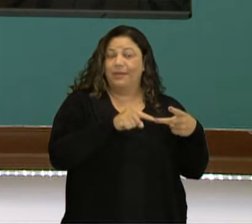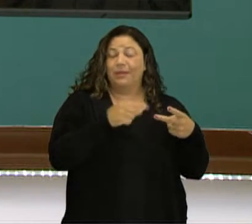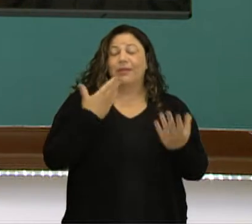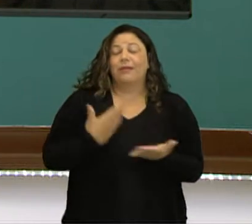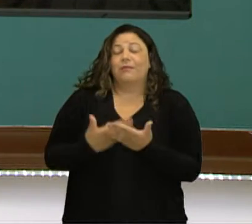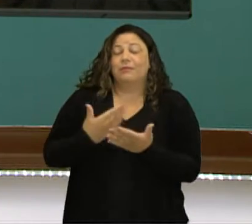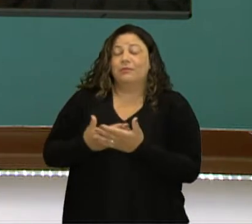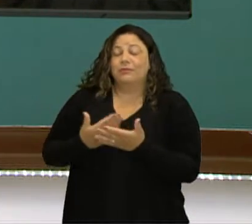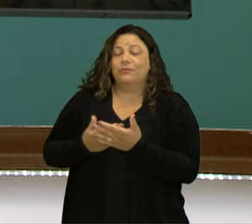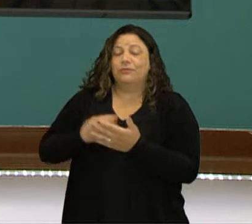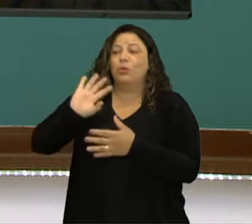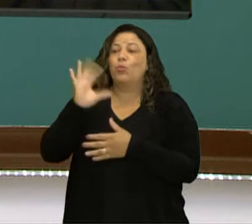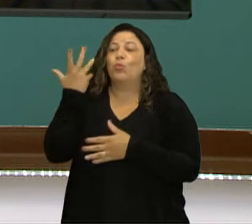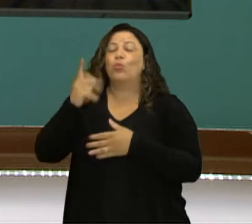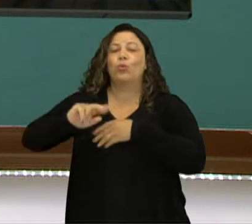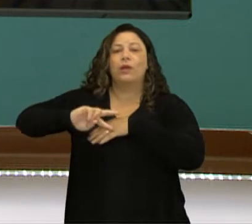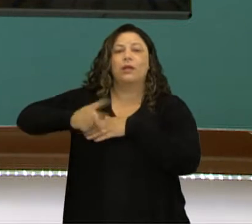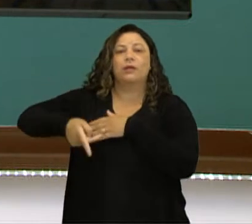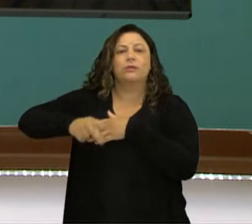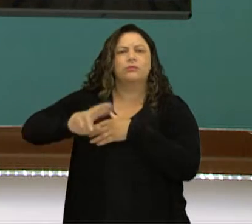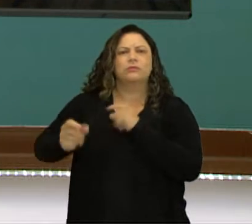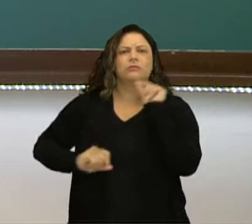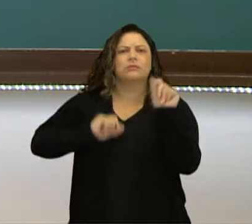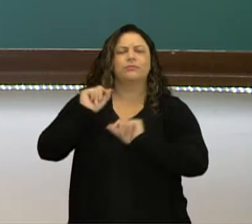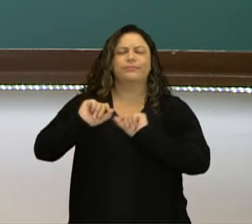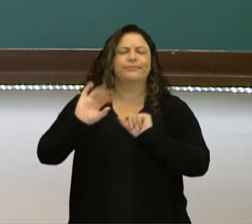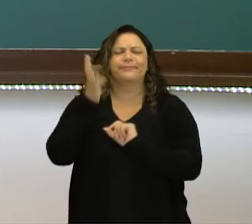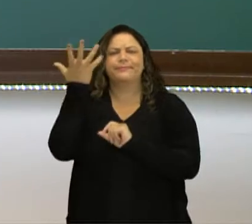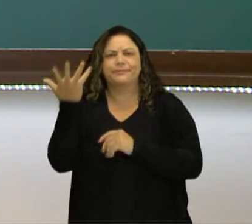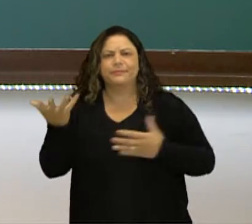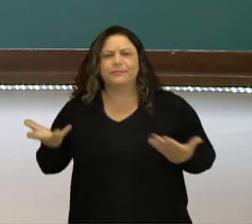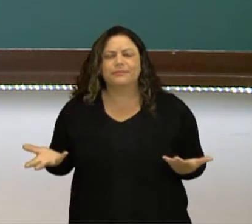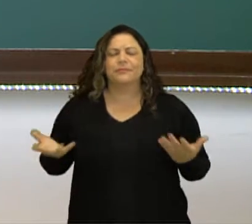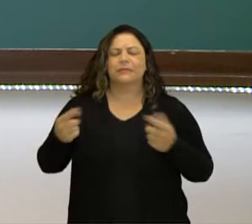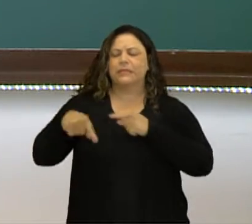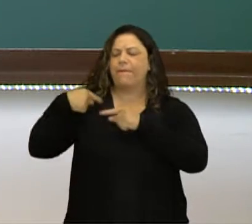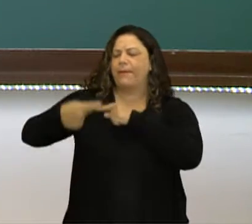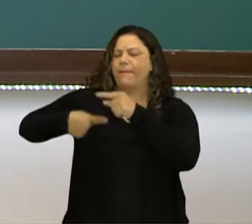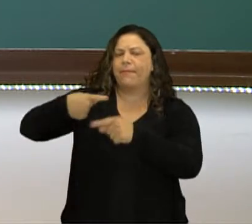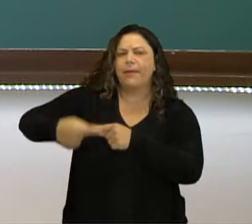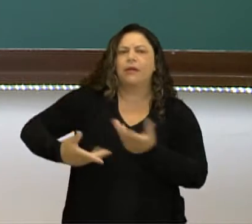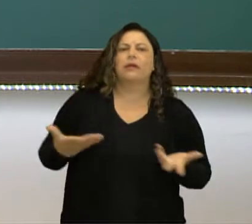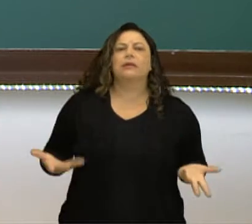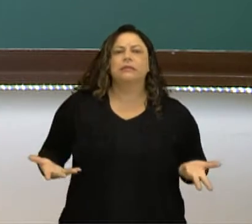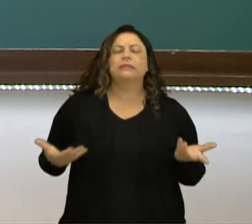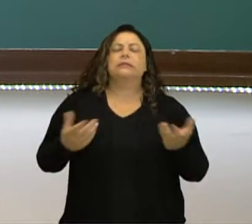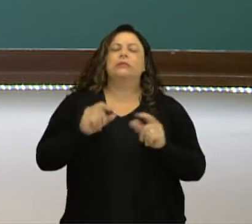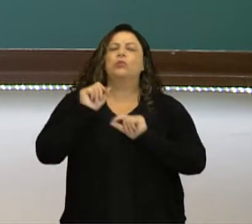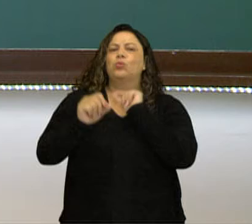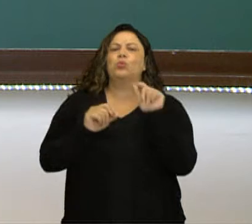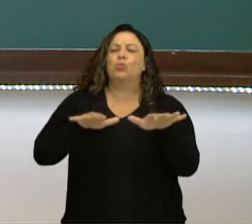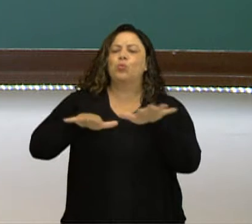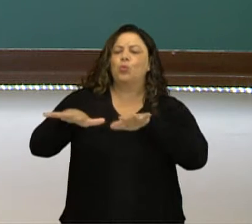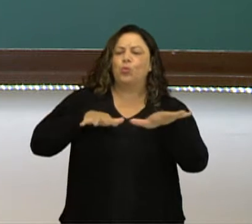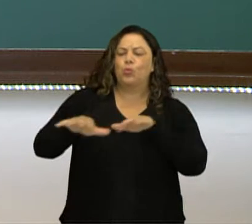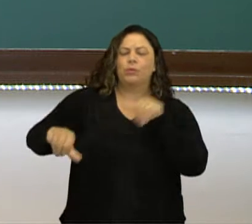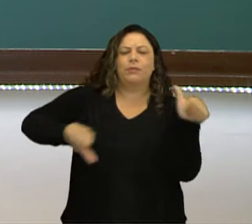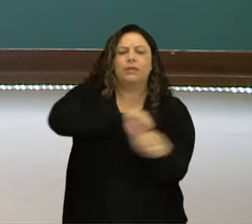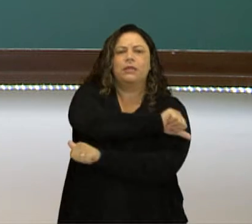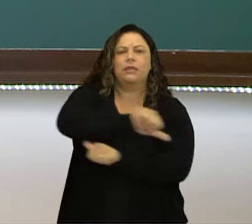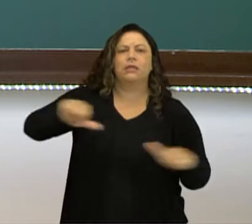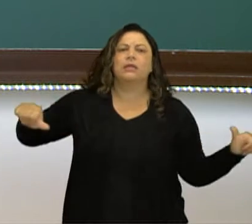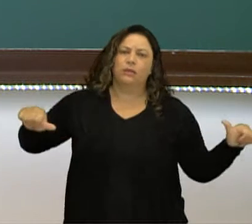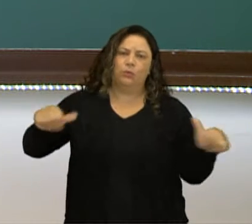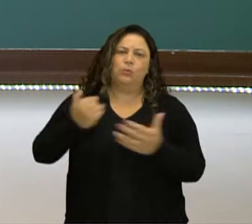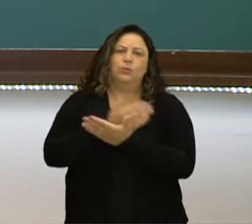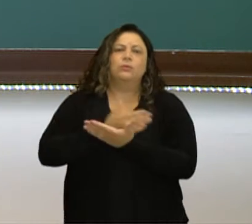as consequências desse movimento, ou seja, o que está gerando esse movimento, o que acaba fornecendo para que ele mude aquela situação